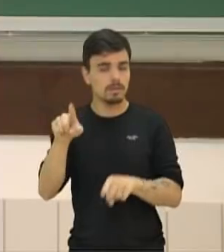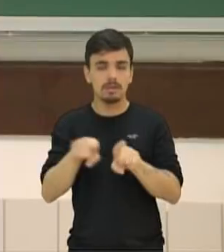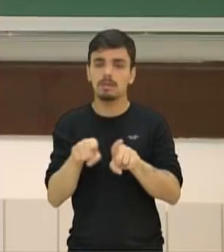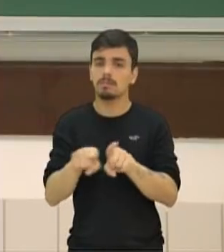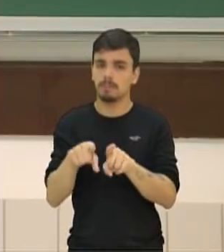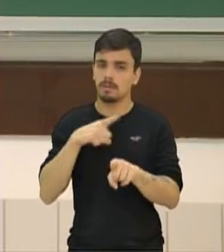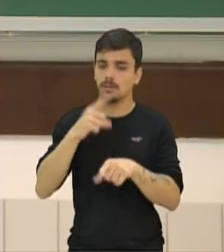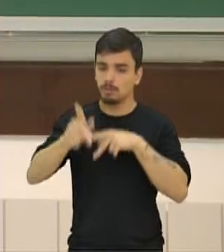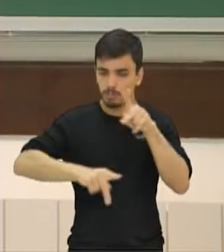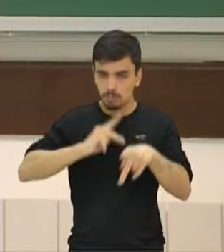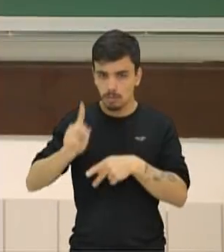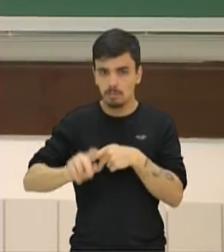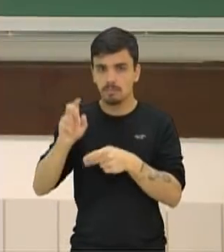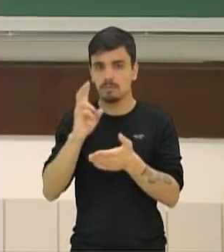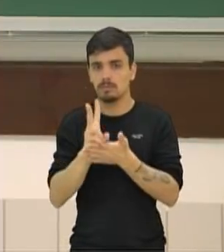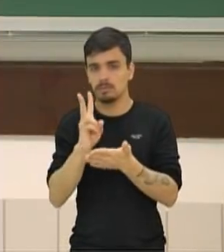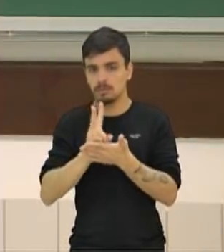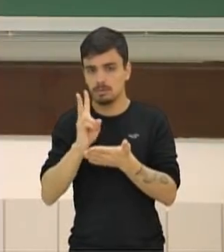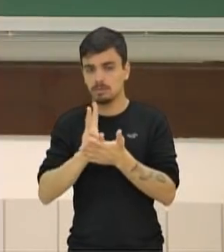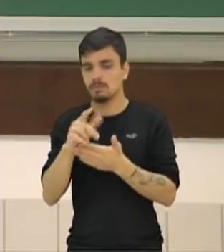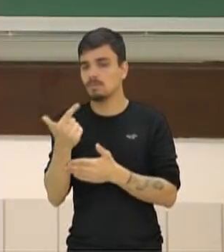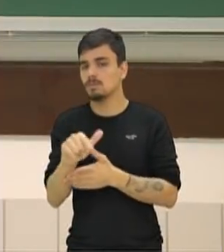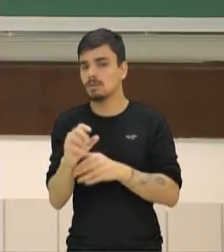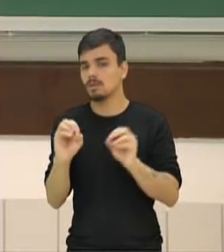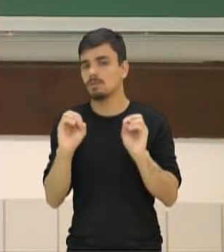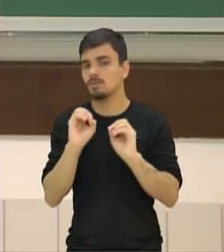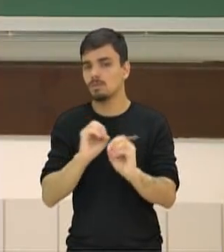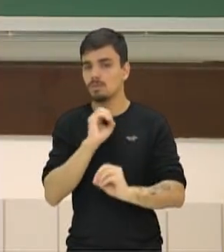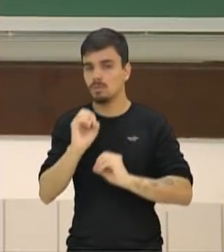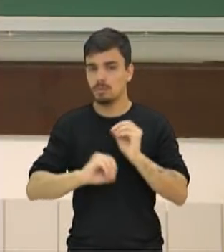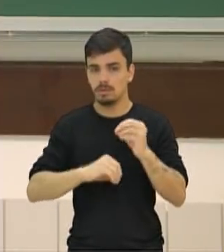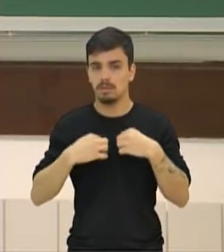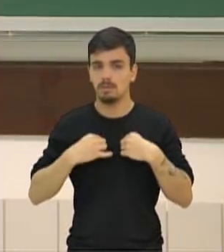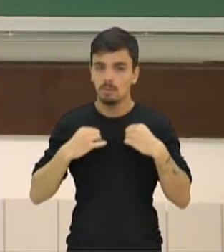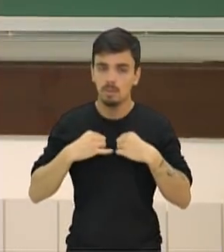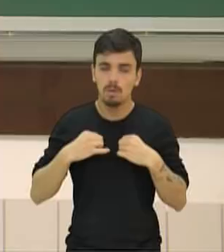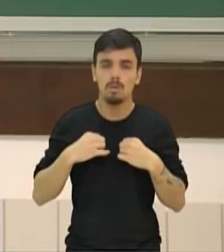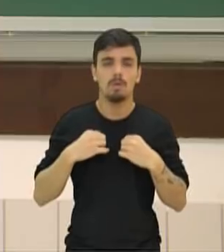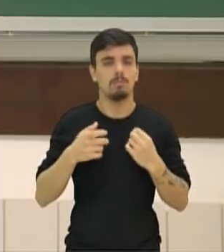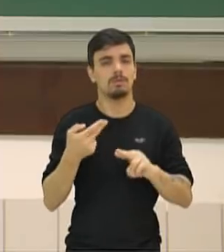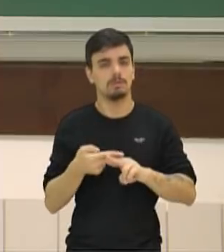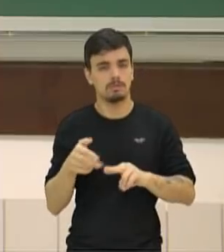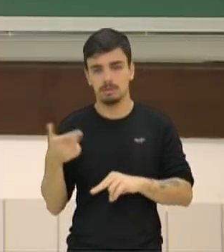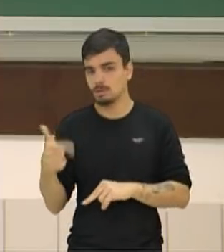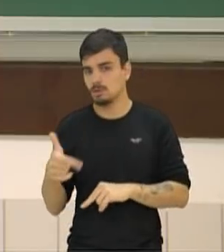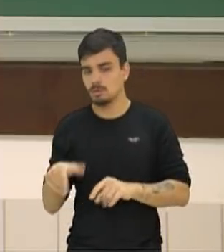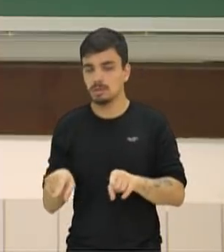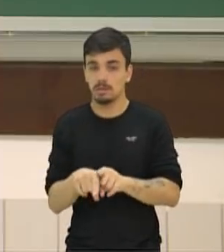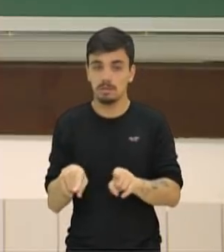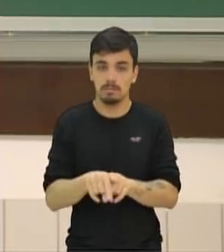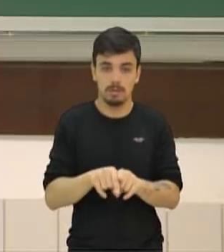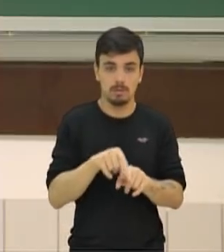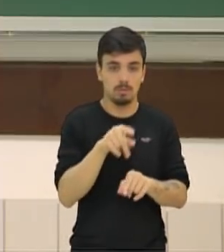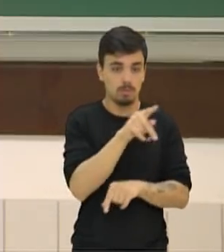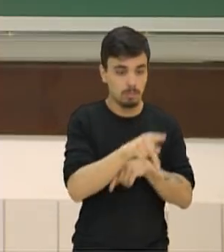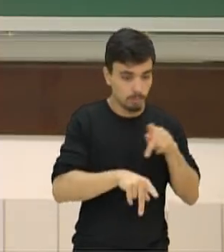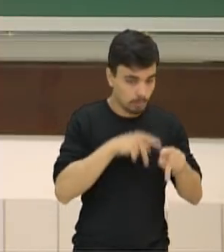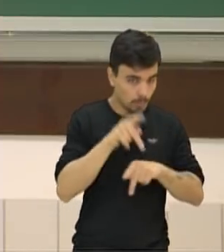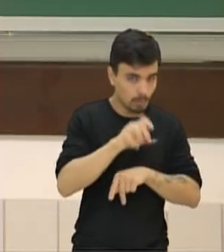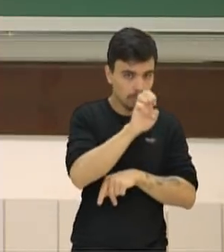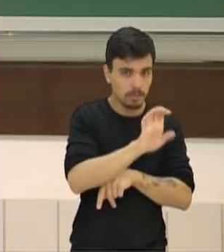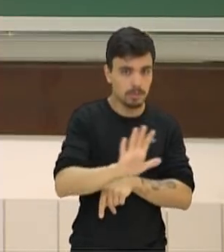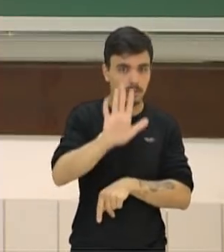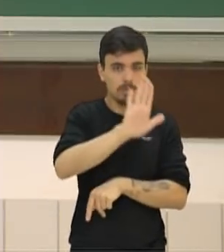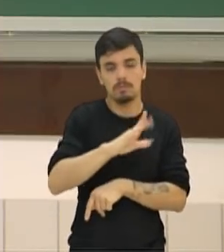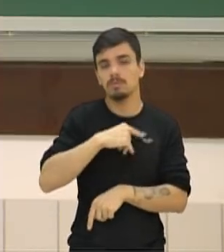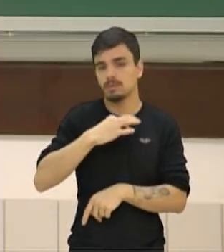povos indígenas ali, né, sem a questão da vestimenta mesmo, né, eles não tinham as vestimentas. O povo europeu, né,